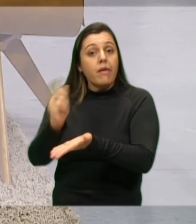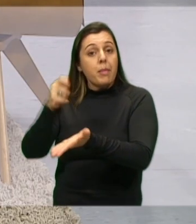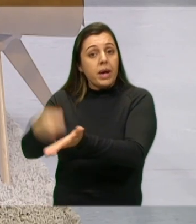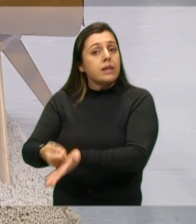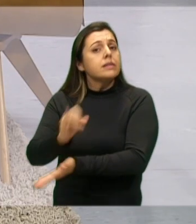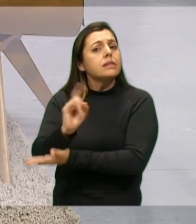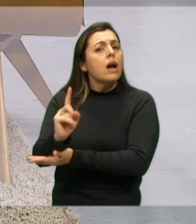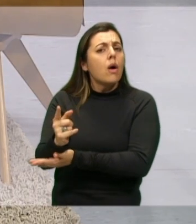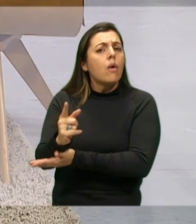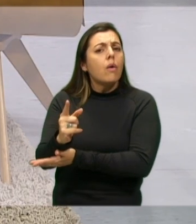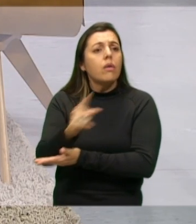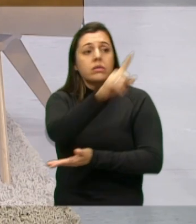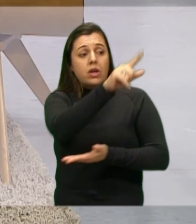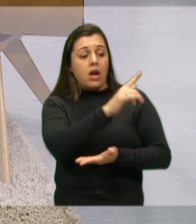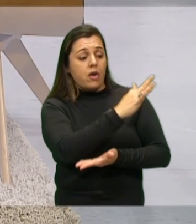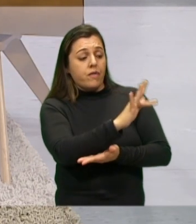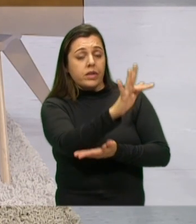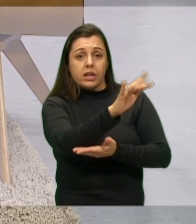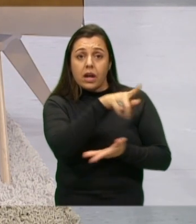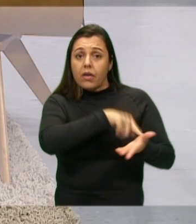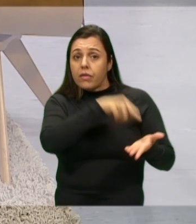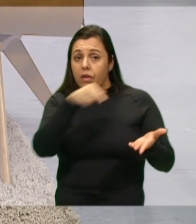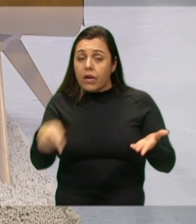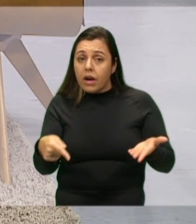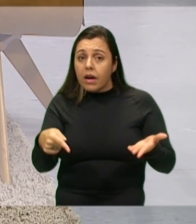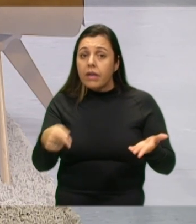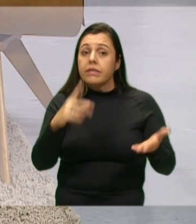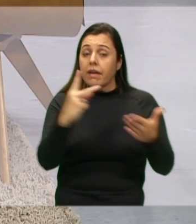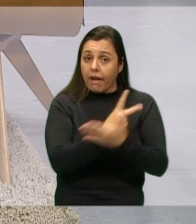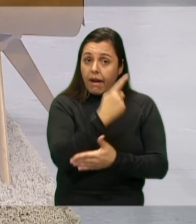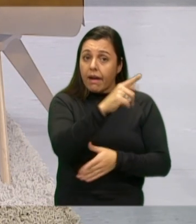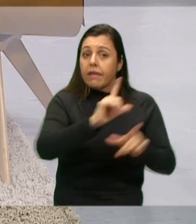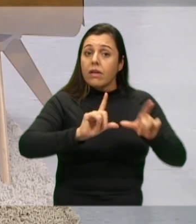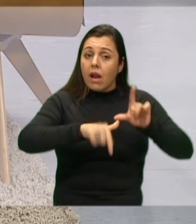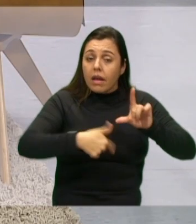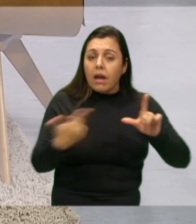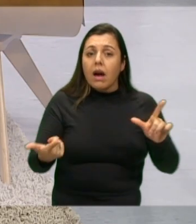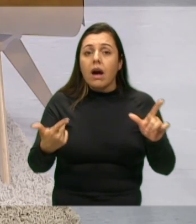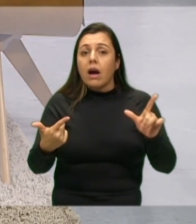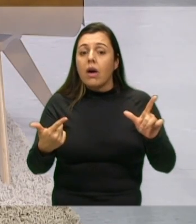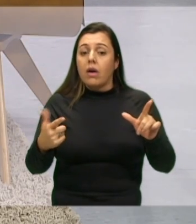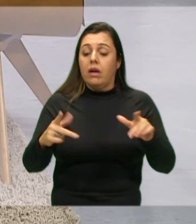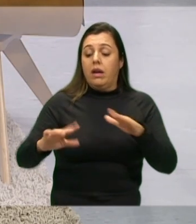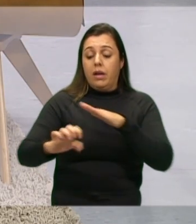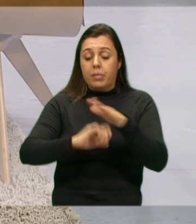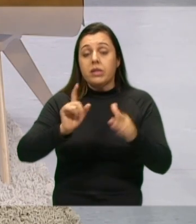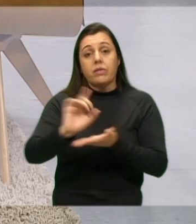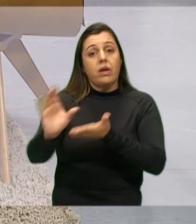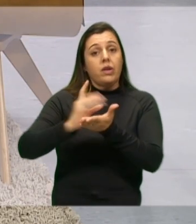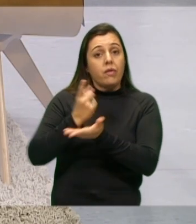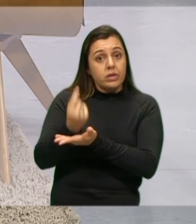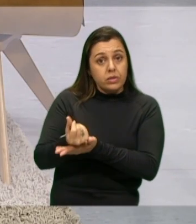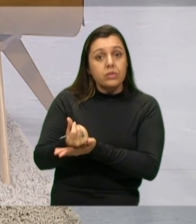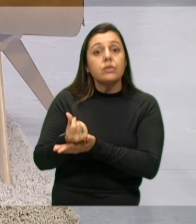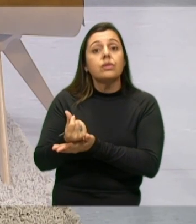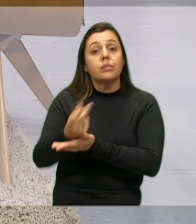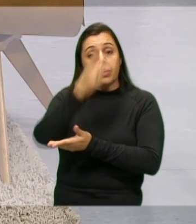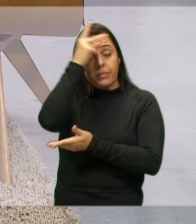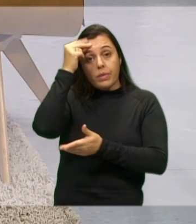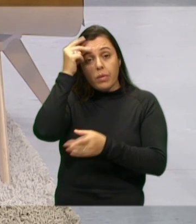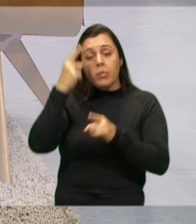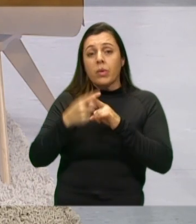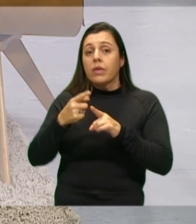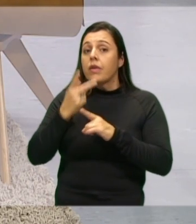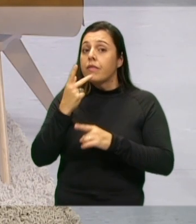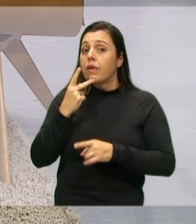vai, o que foi repassado foi ilegal? Se for ilegal, a Prefeitura vai fazer essa empresa devolver os recursos para a Prefeitura? Porque